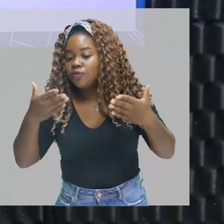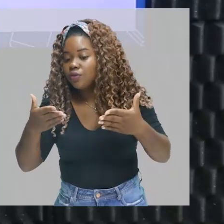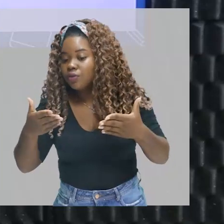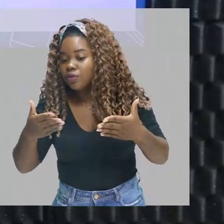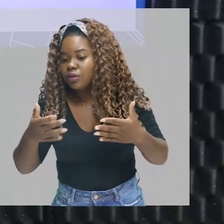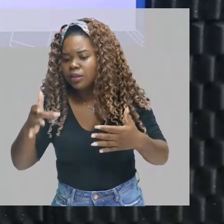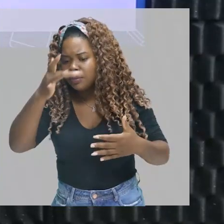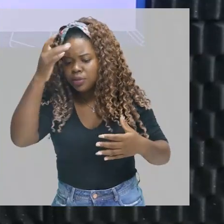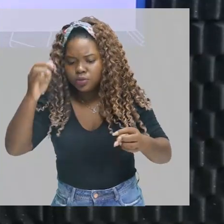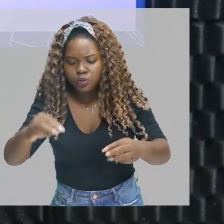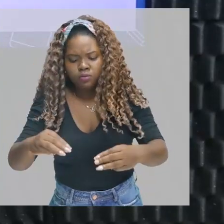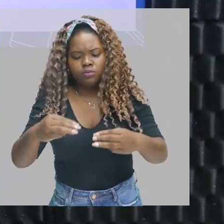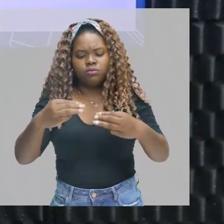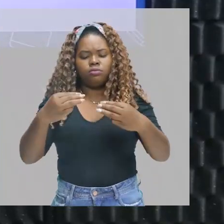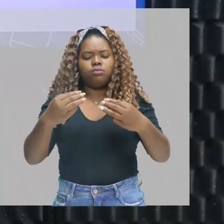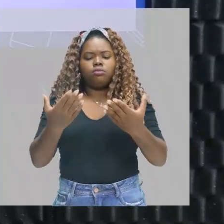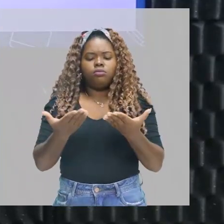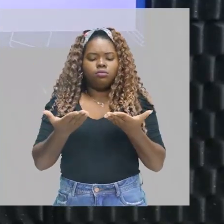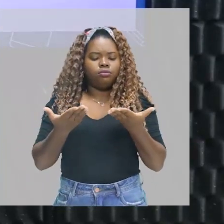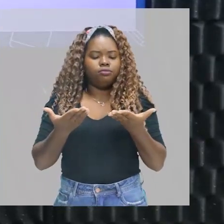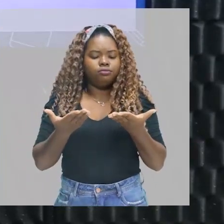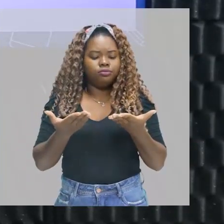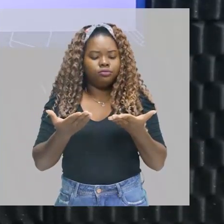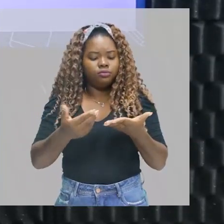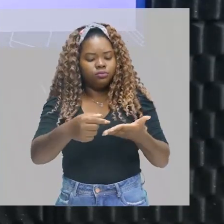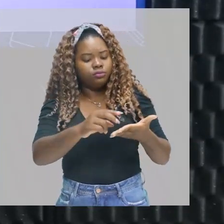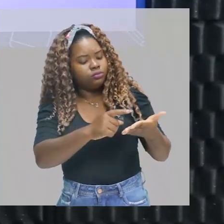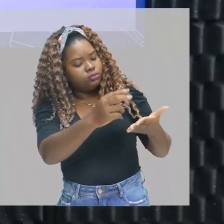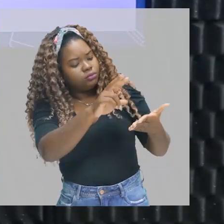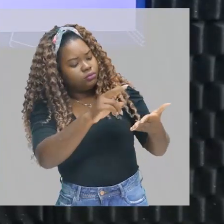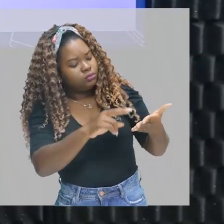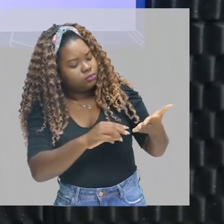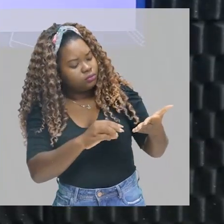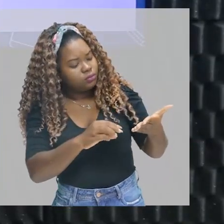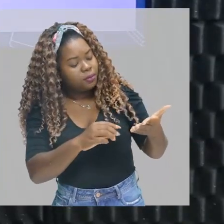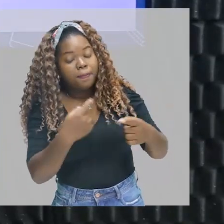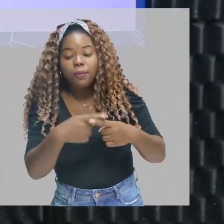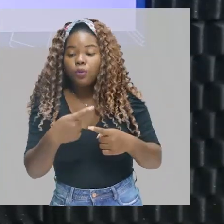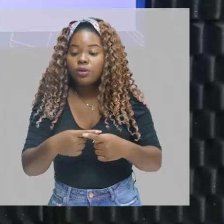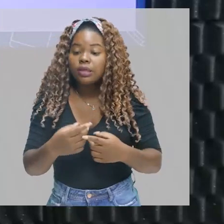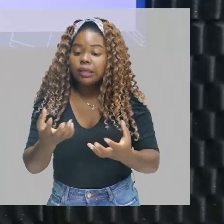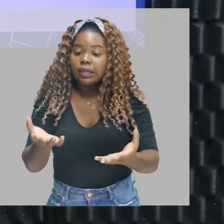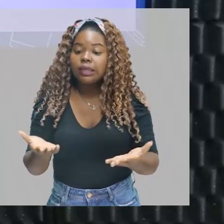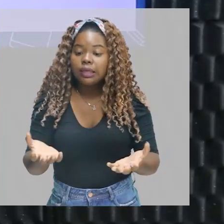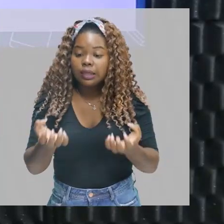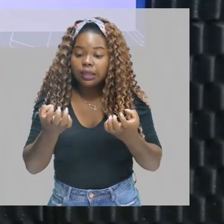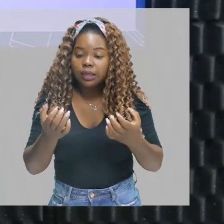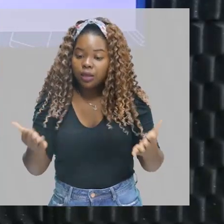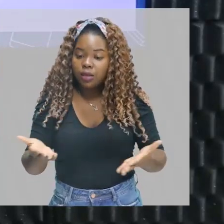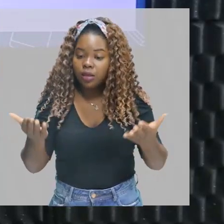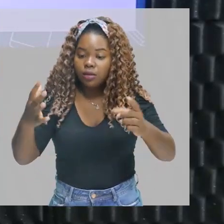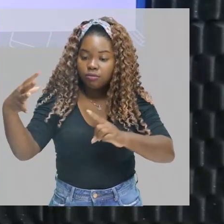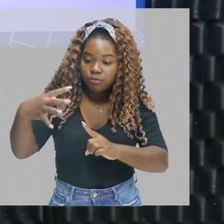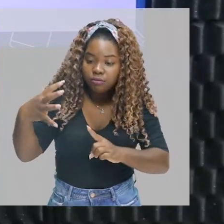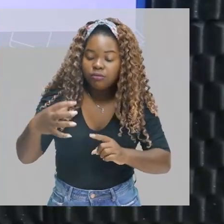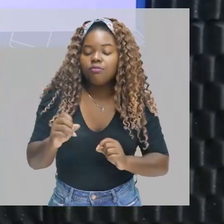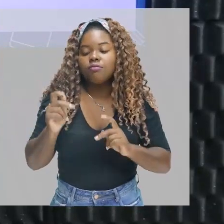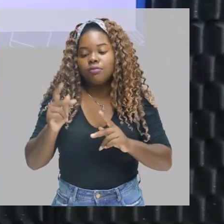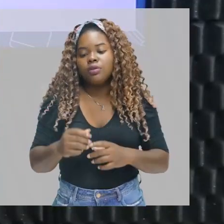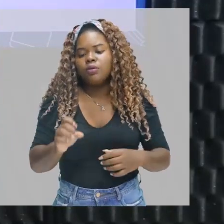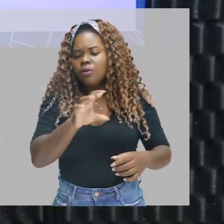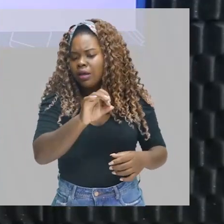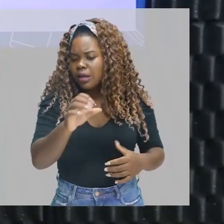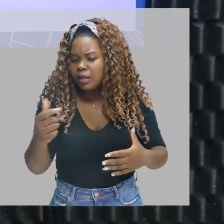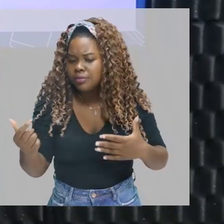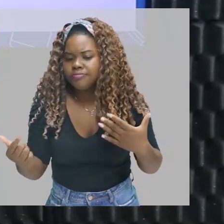No receptor, porque é o receptor que ela quer convencer. Então, observem que cada função vai